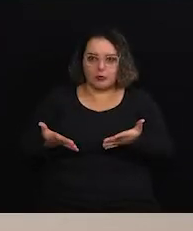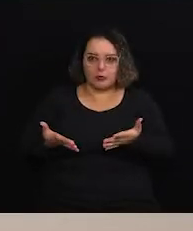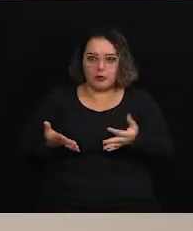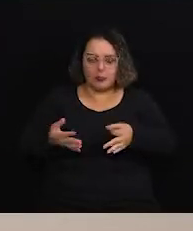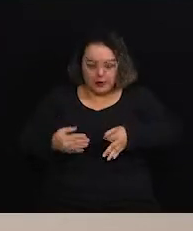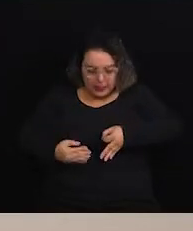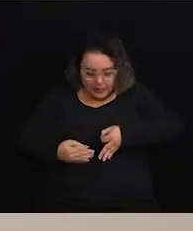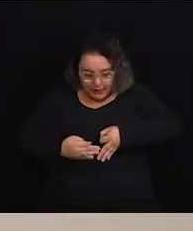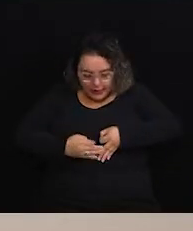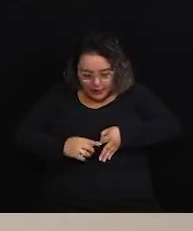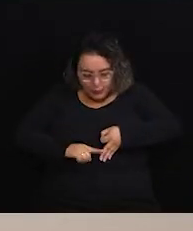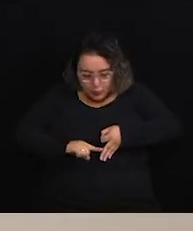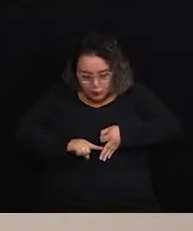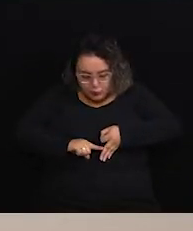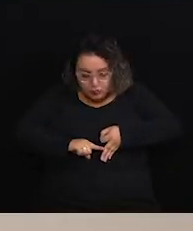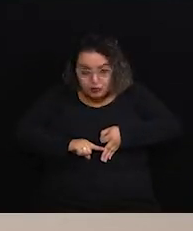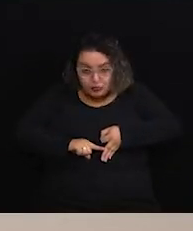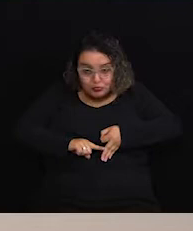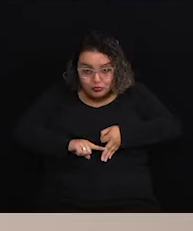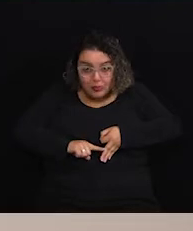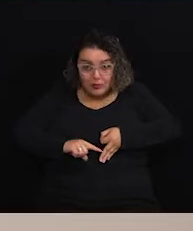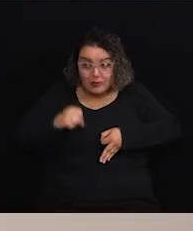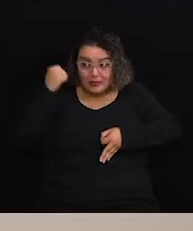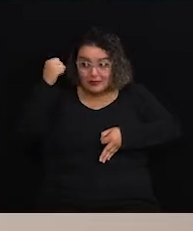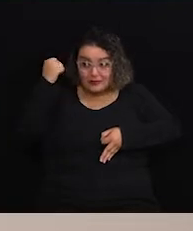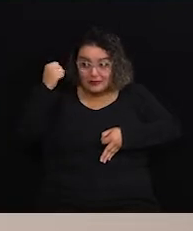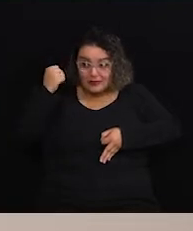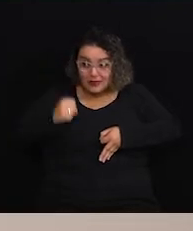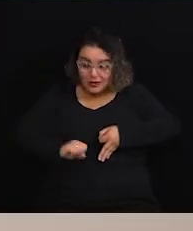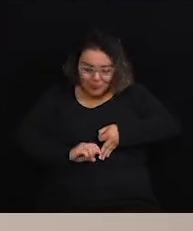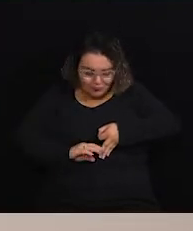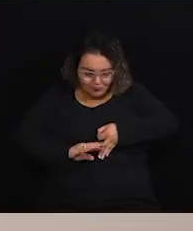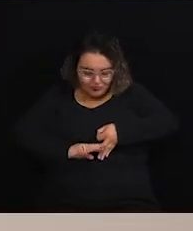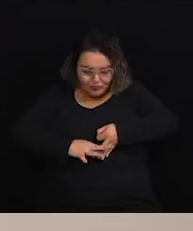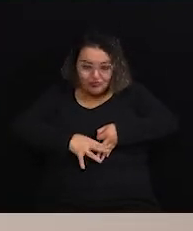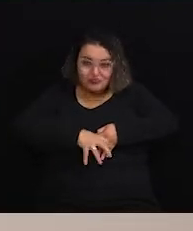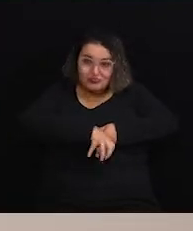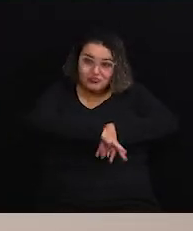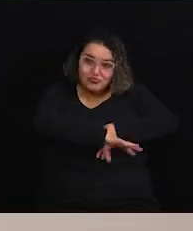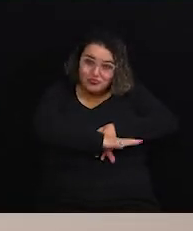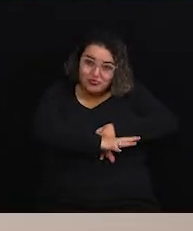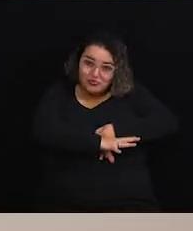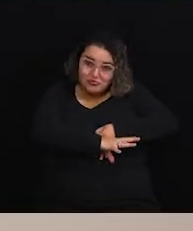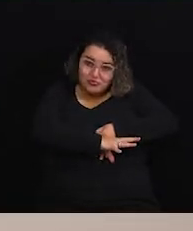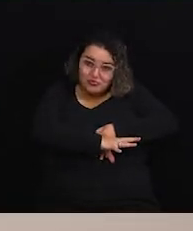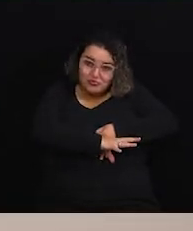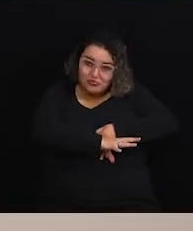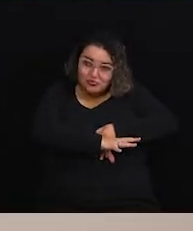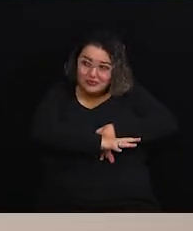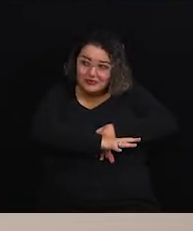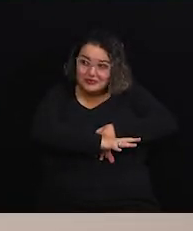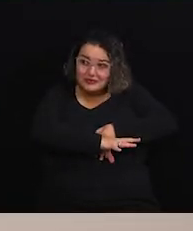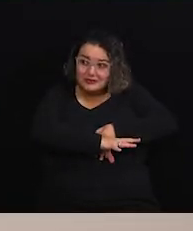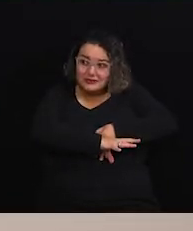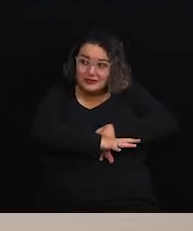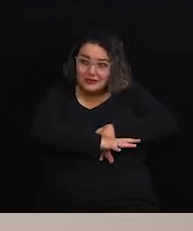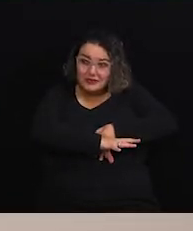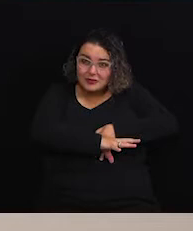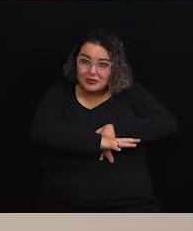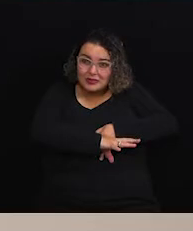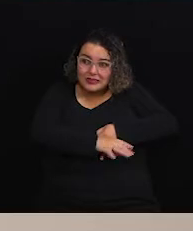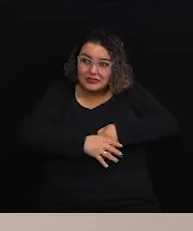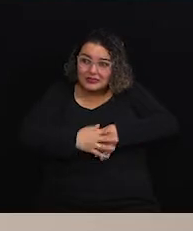avançado. As endometrioses mais graves, então, geralmente, ela tem, essas lesões, elas infiltram já tecidos